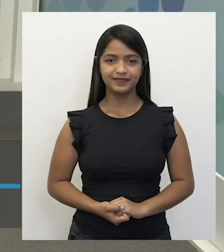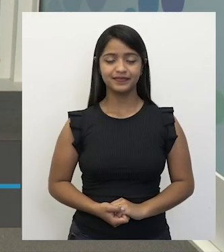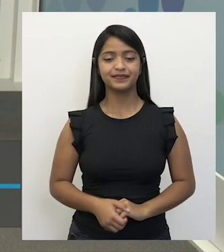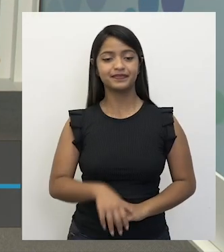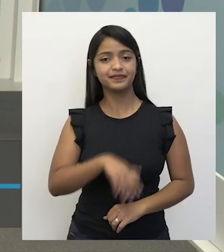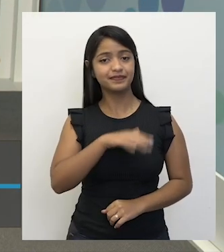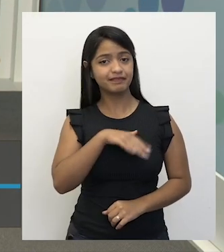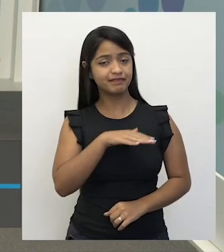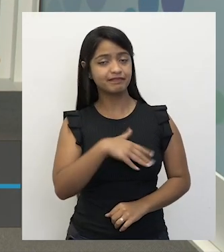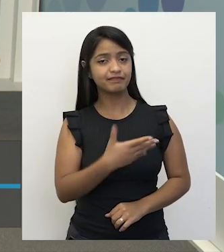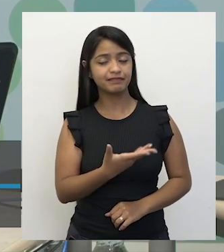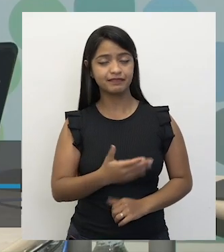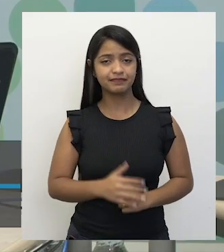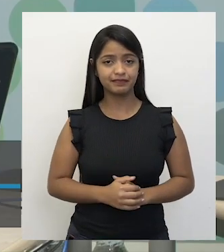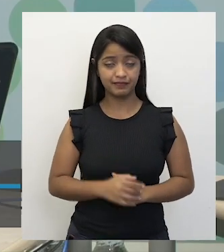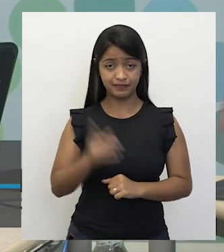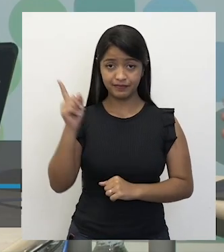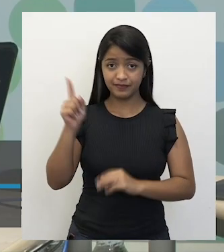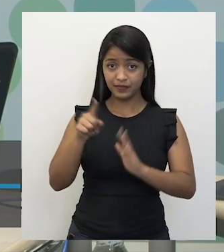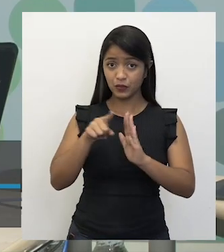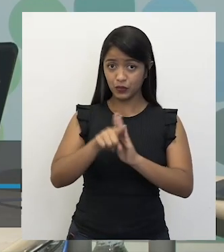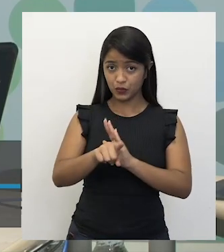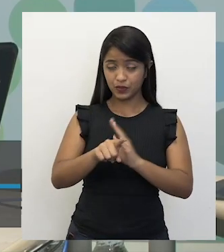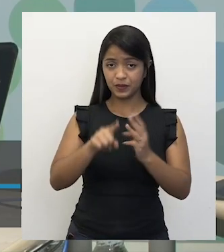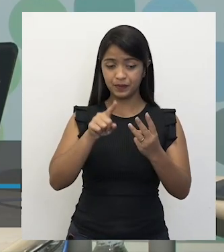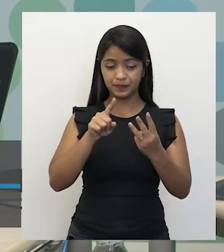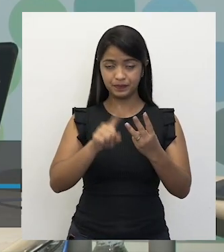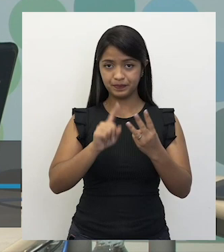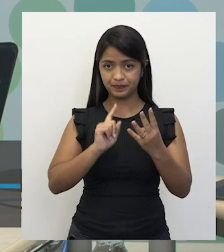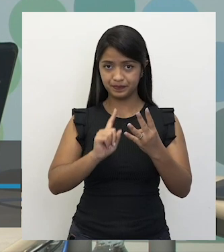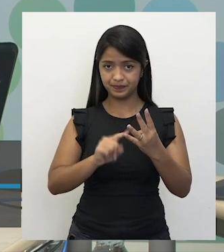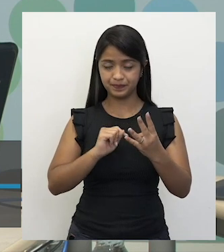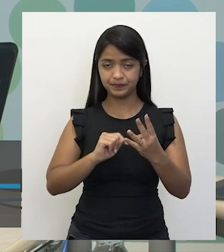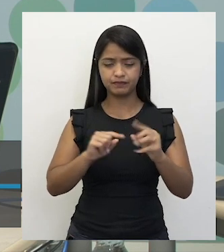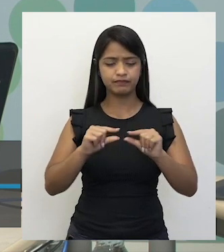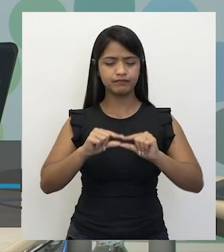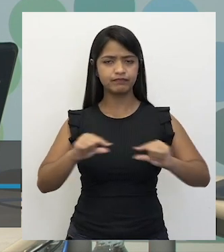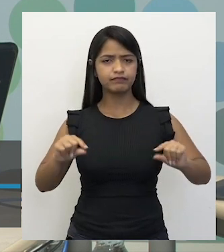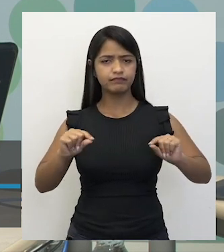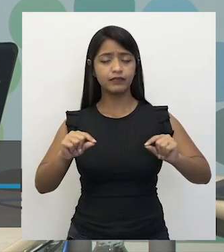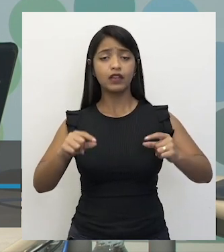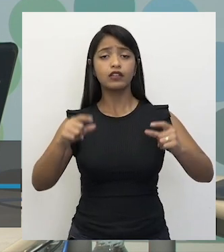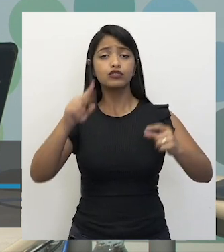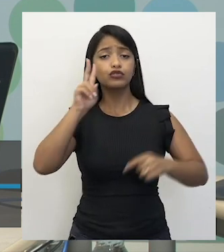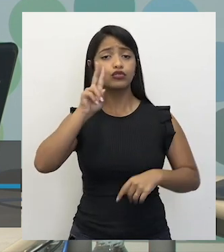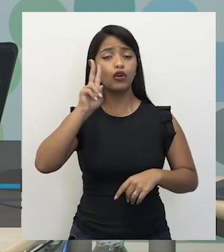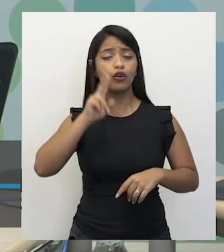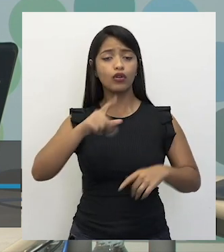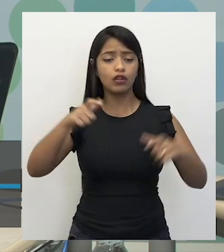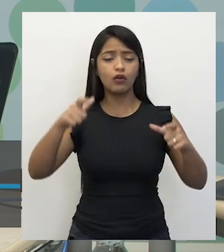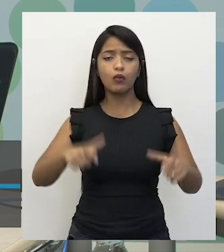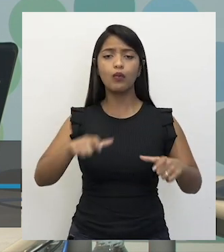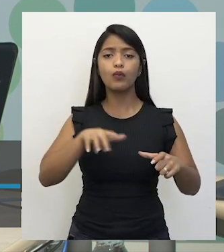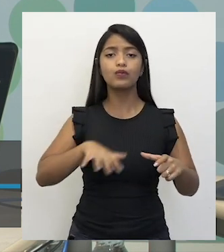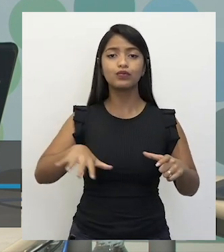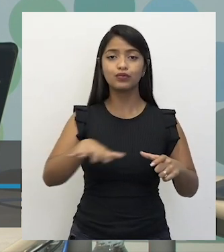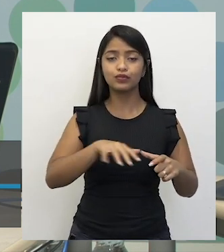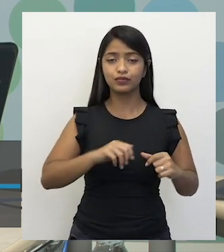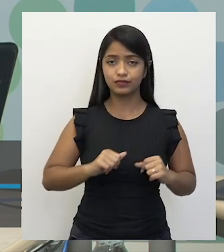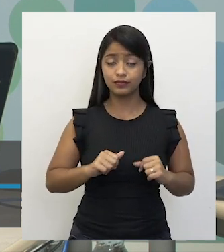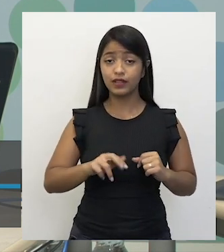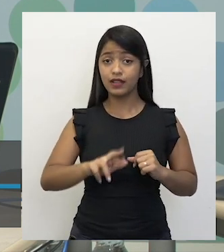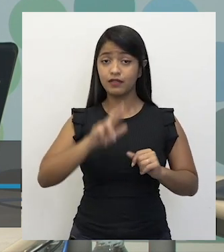Deia, aí Oi, nessa vamos lá. questão, está escrito assim, né? Onde a história se passa, o cenário. Esta resposta não